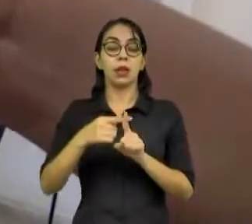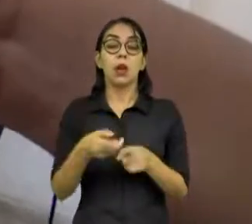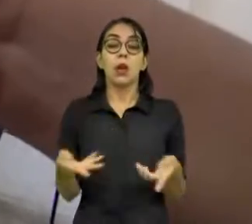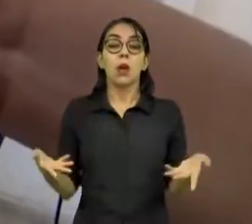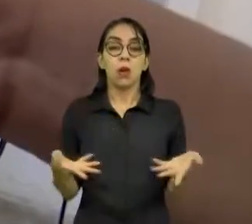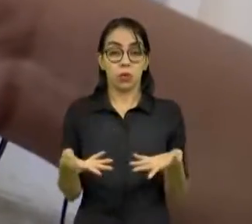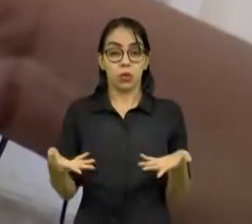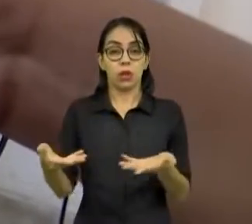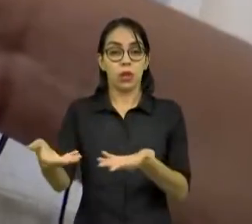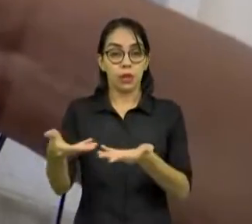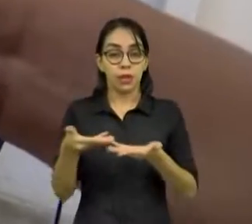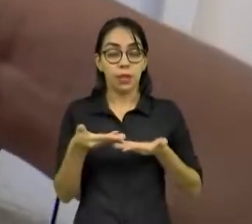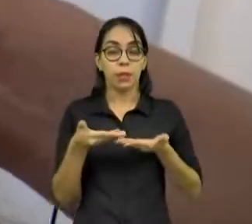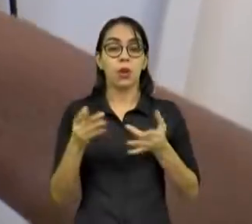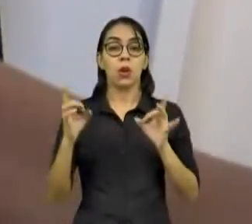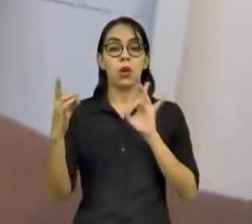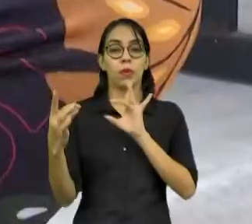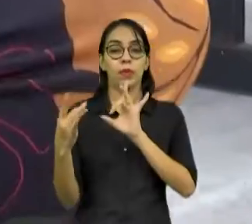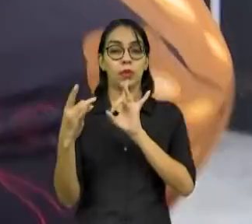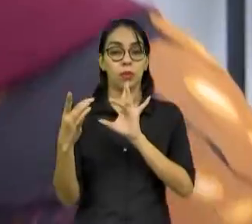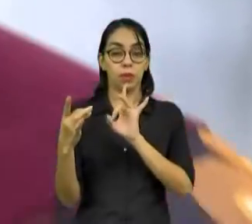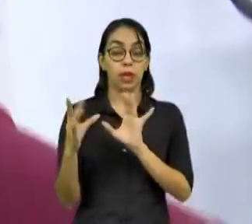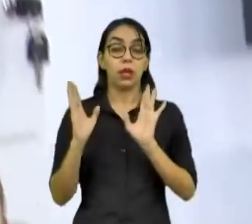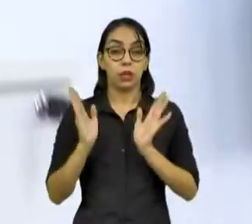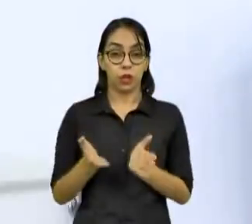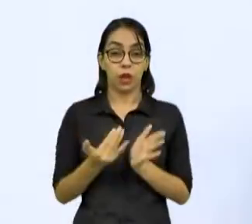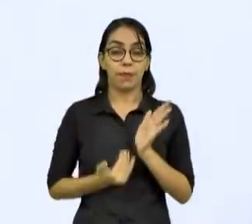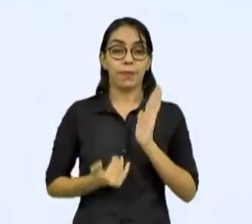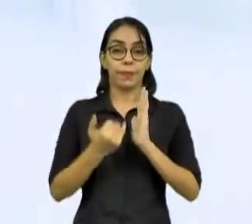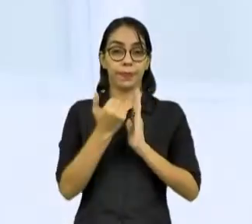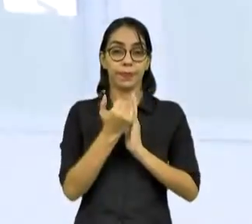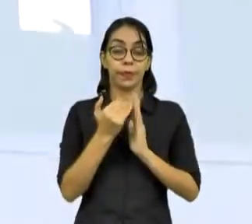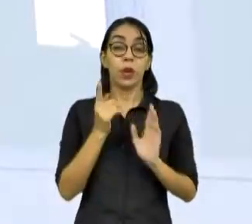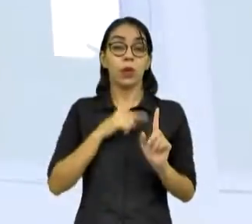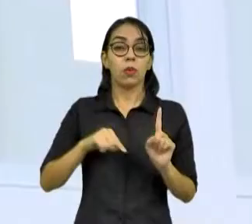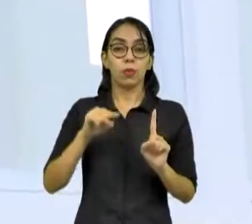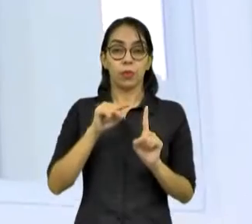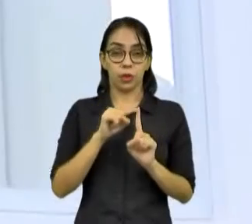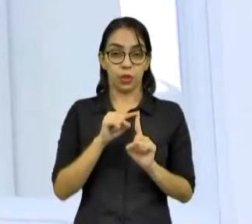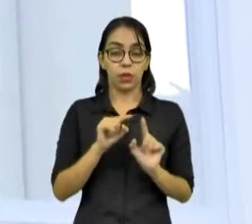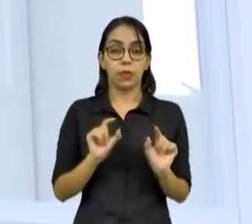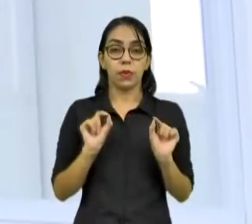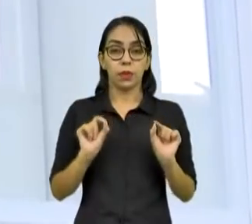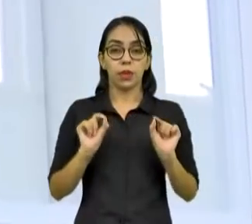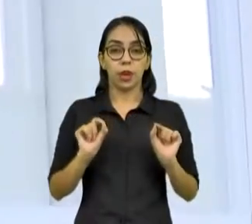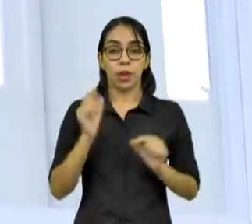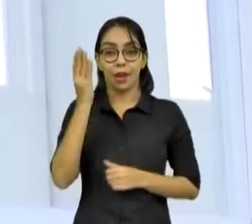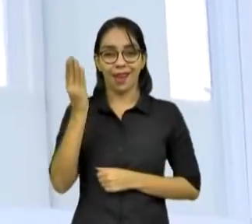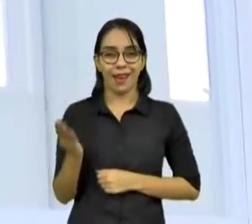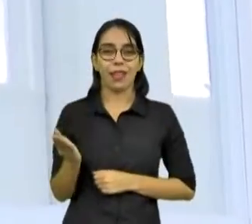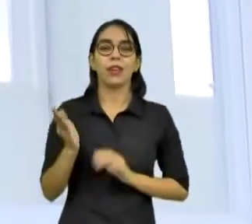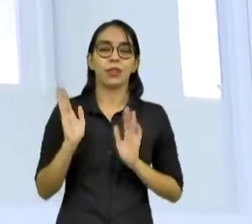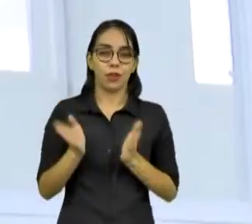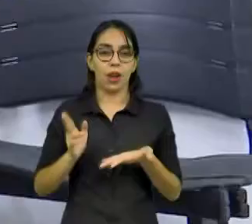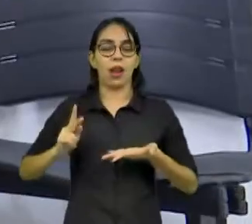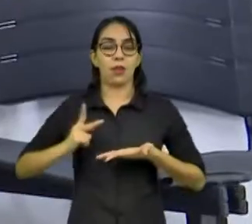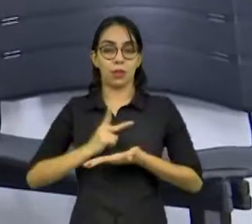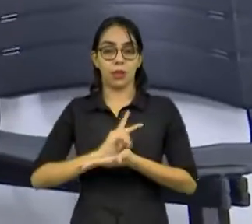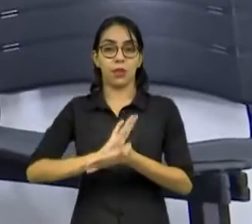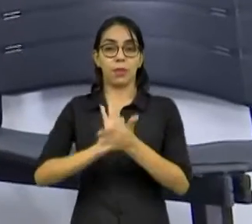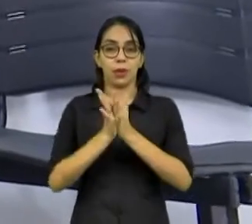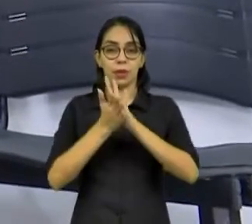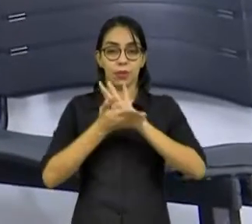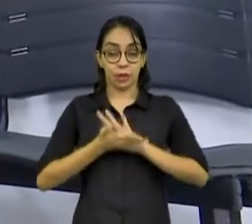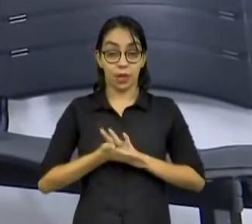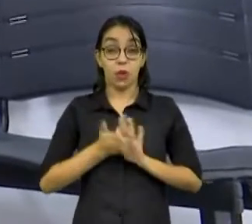6 primeiros meses de funcionamento. Neta é uma das centenas de vítimas de LGBTfobia no Ceará. Ela